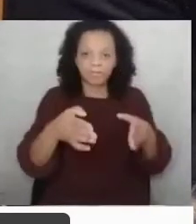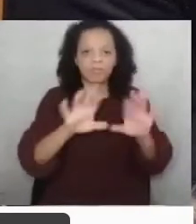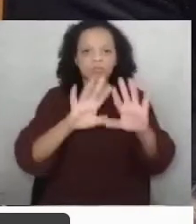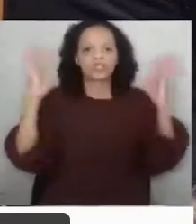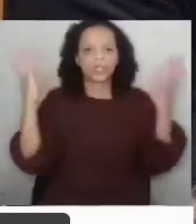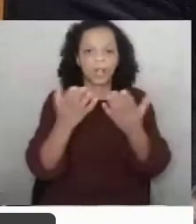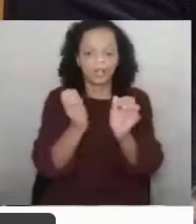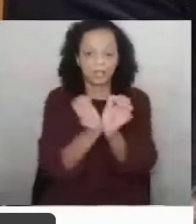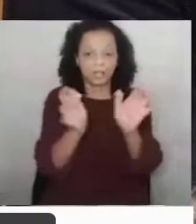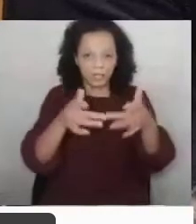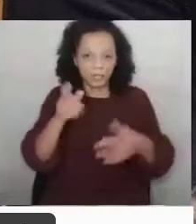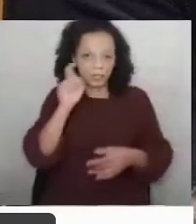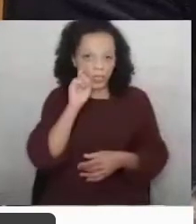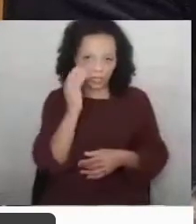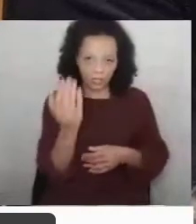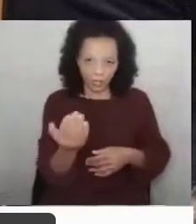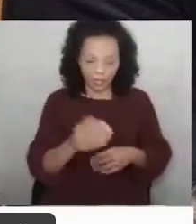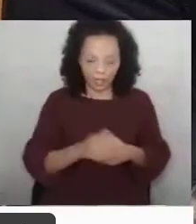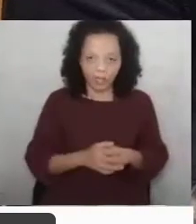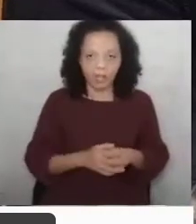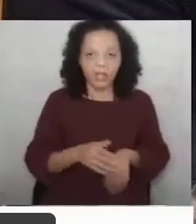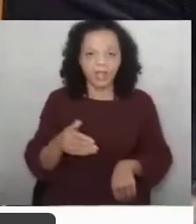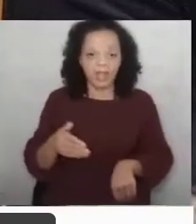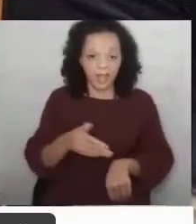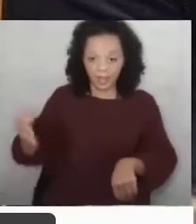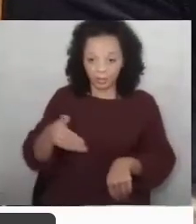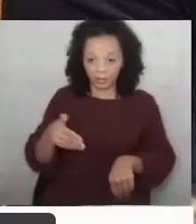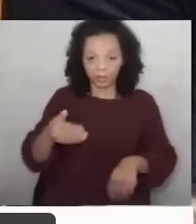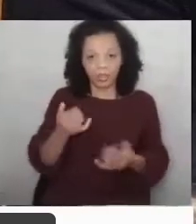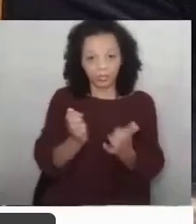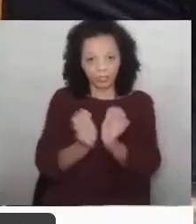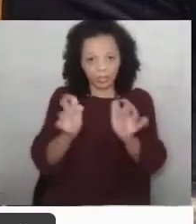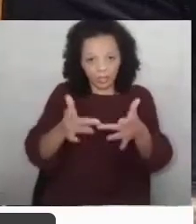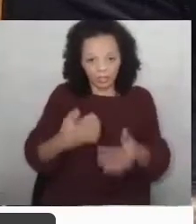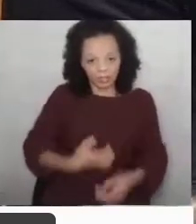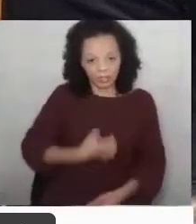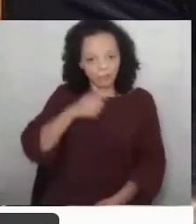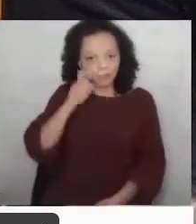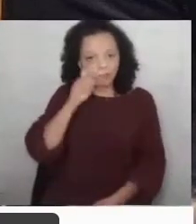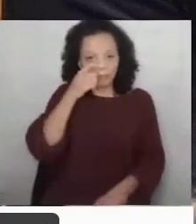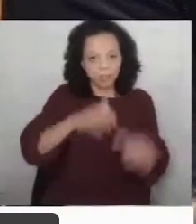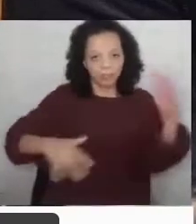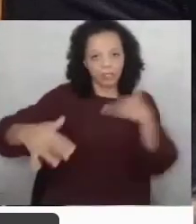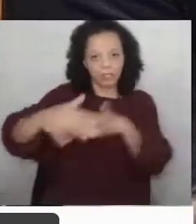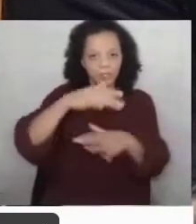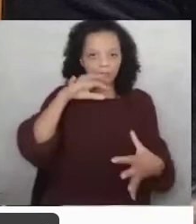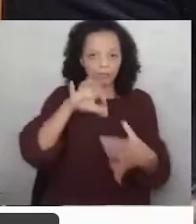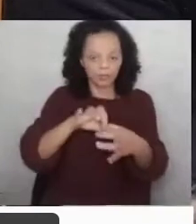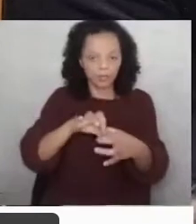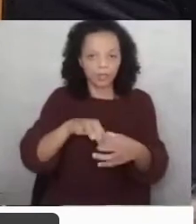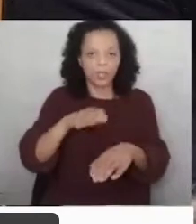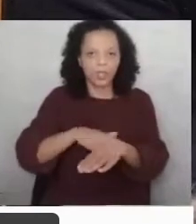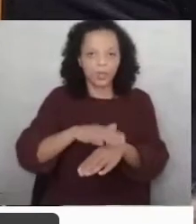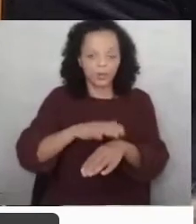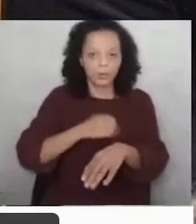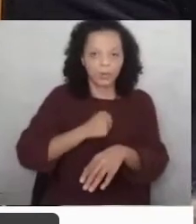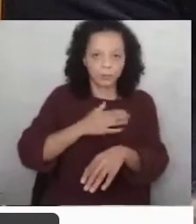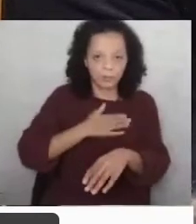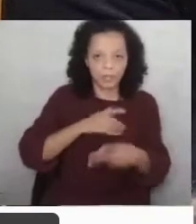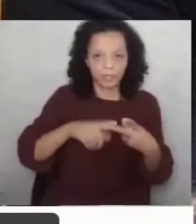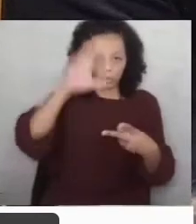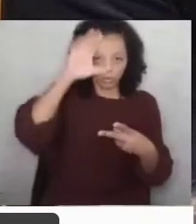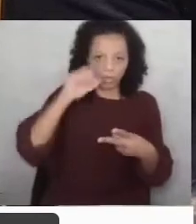cibersegurança na era digital o sentimento de segurança da população relativamente à inviolabilidade das empresas e do estado